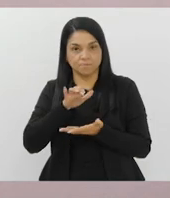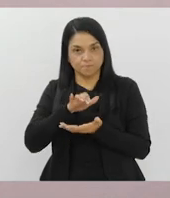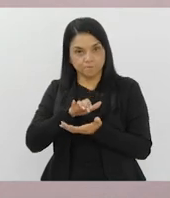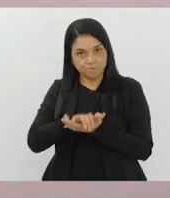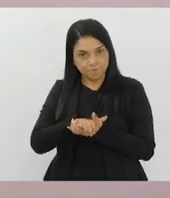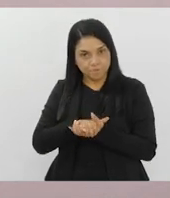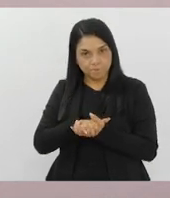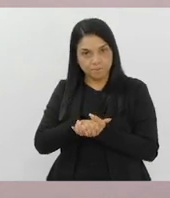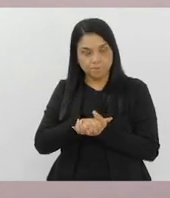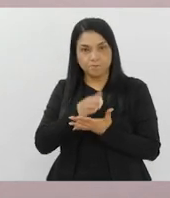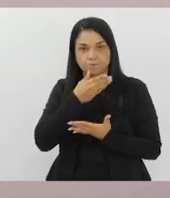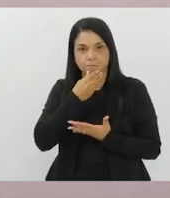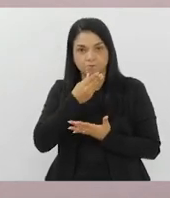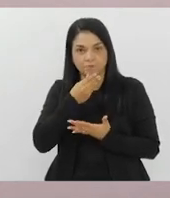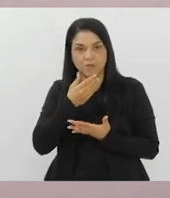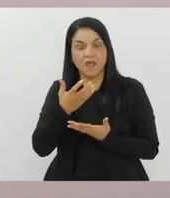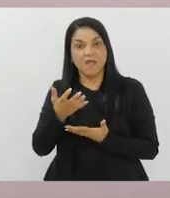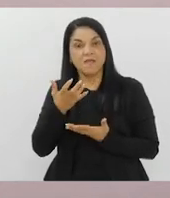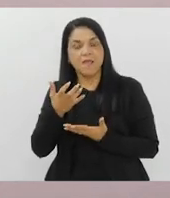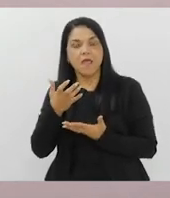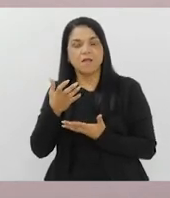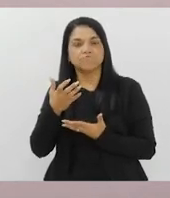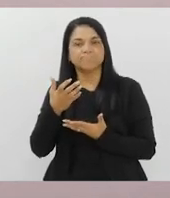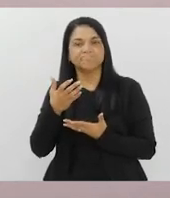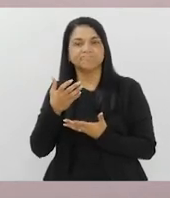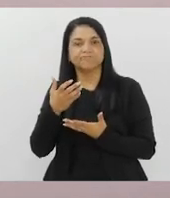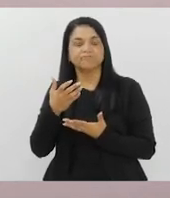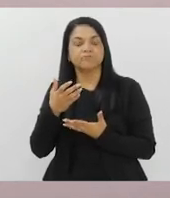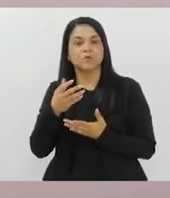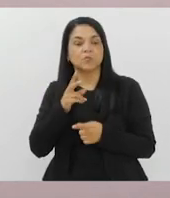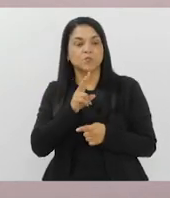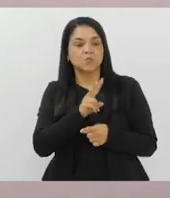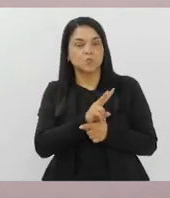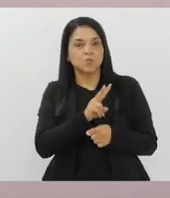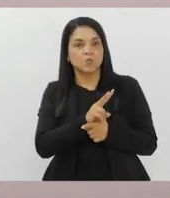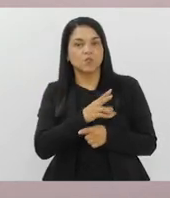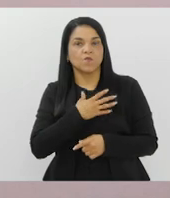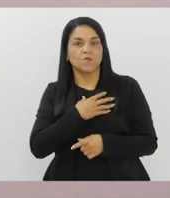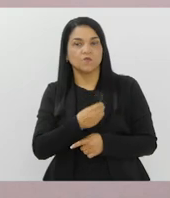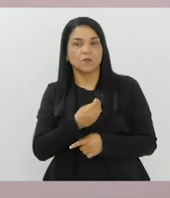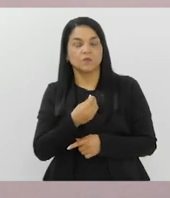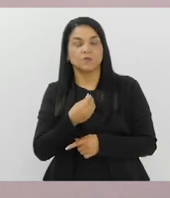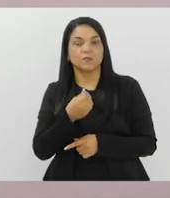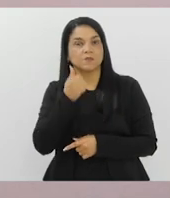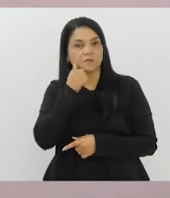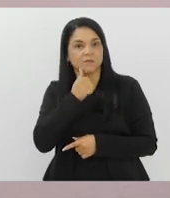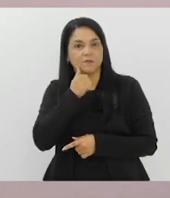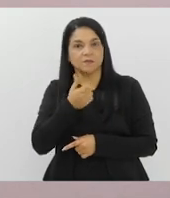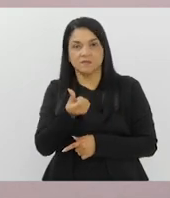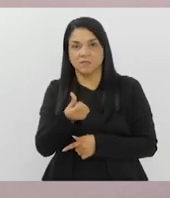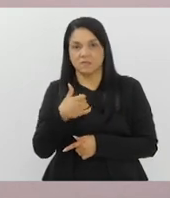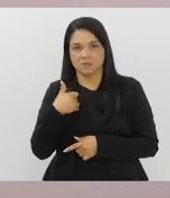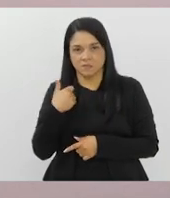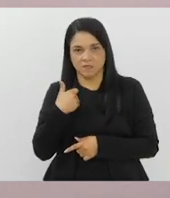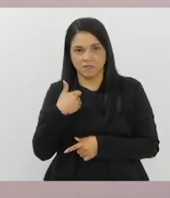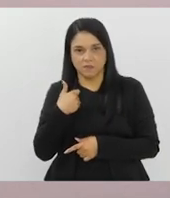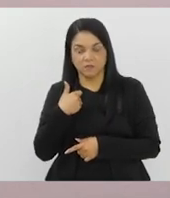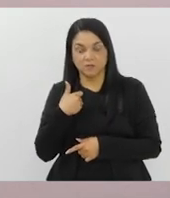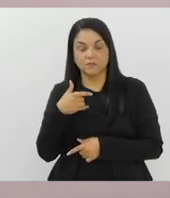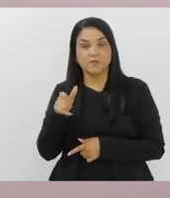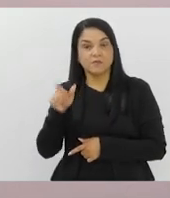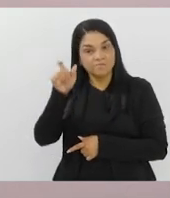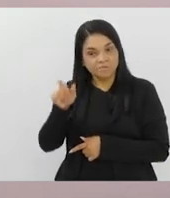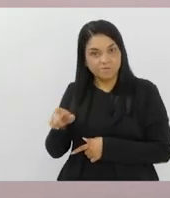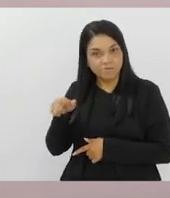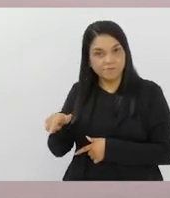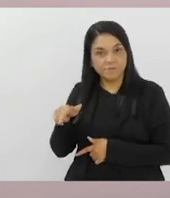ex-marido dela quer a guarda da criança, de uma filha de 6 anos, porque ela, e um dos argumentos principais,